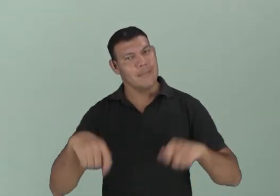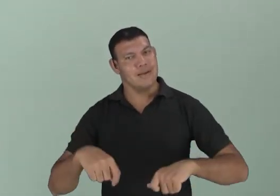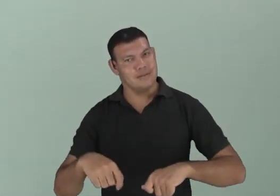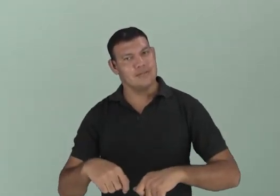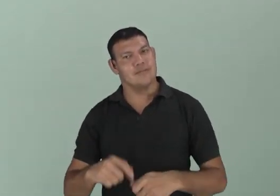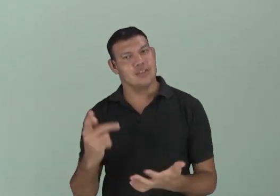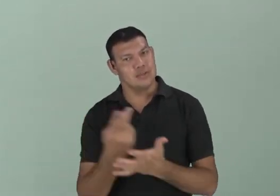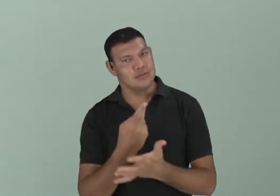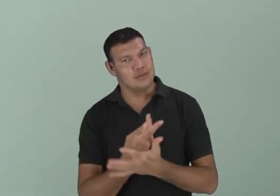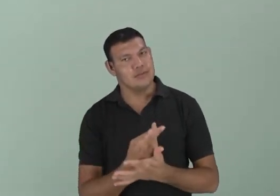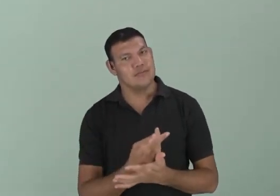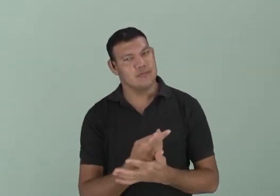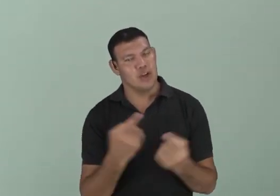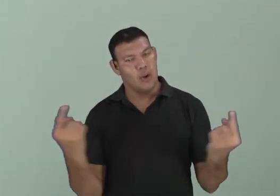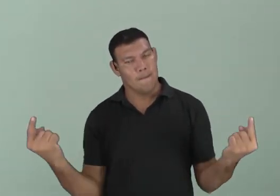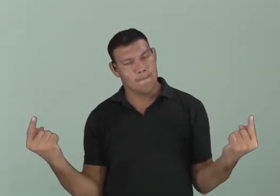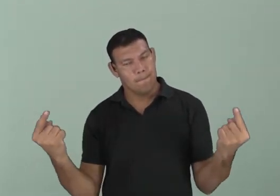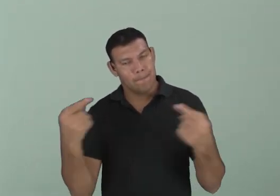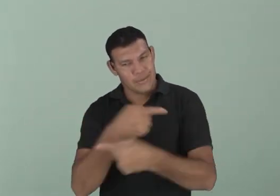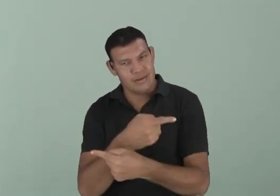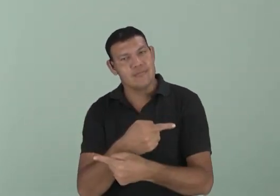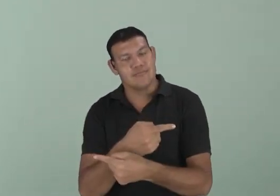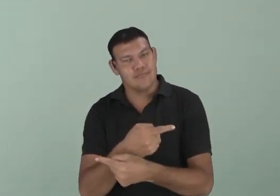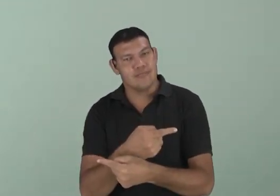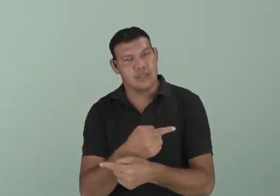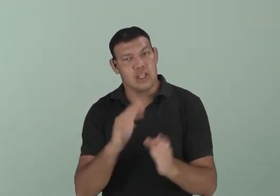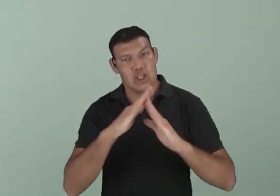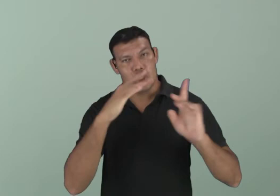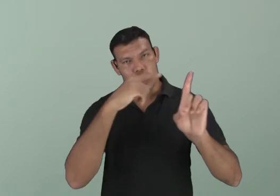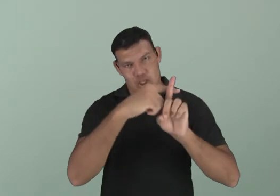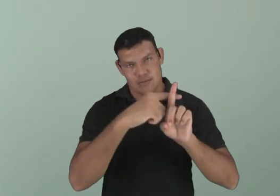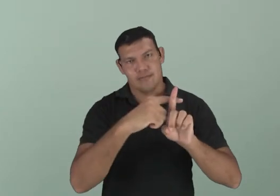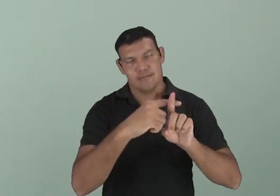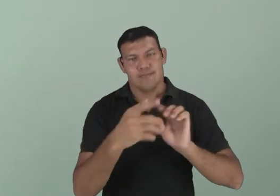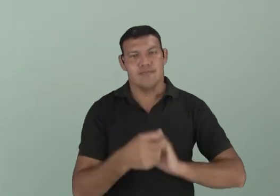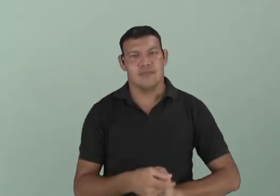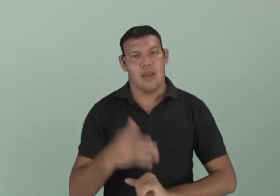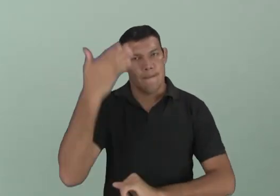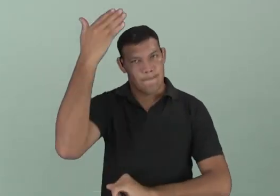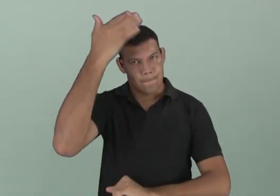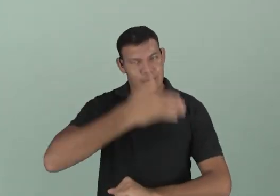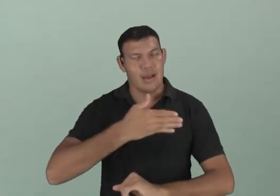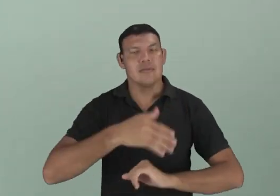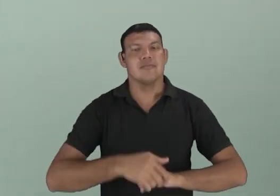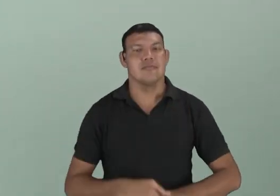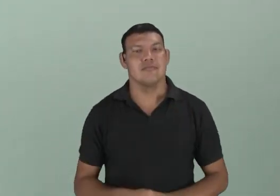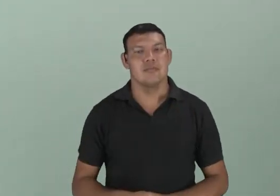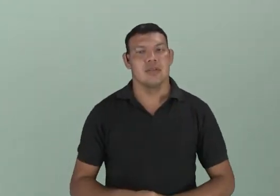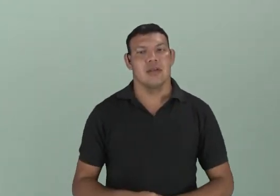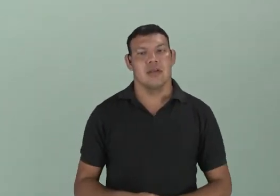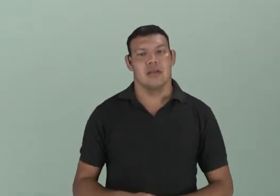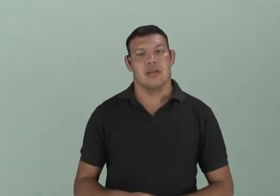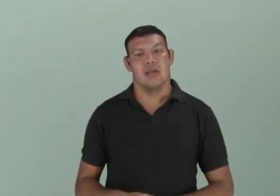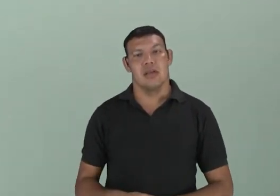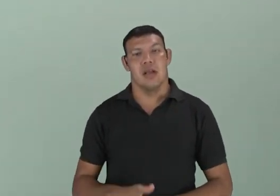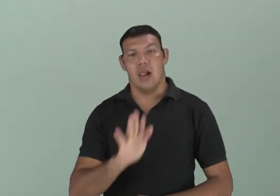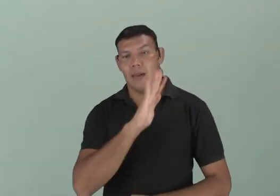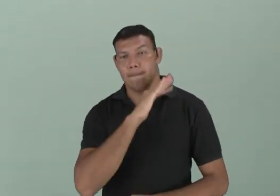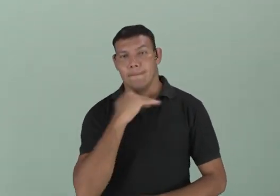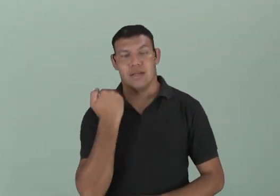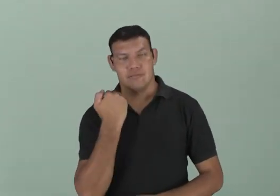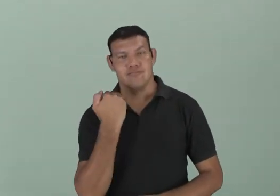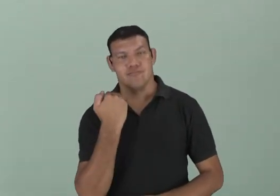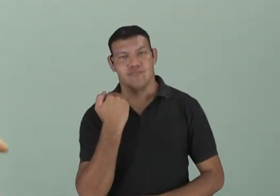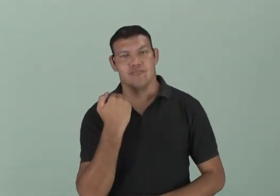ou seja, da discordância dele com a igreja não ser tão concreta. Galileu, quando comprova, ele é condenado e aí depois é